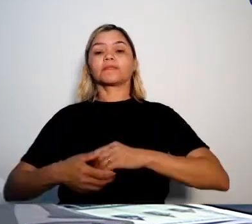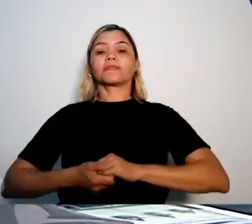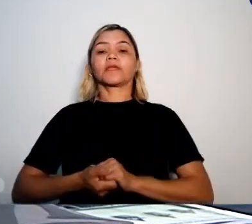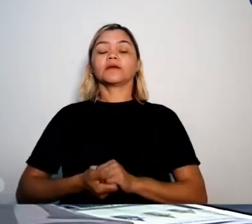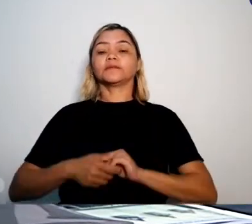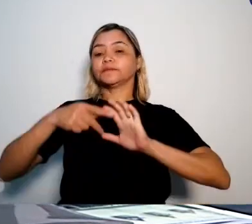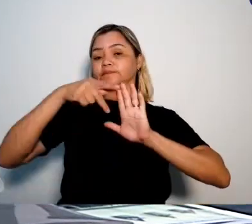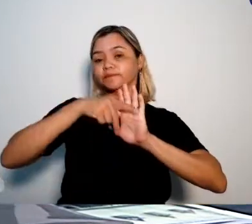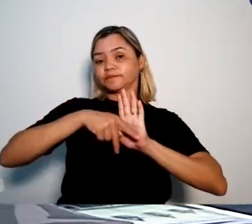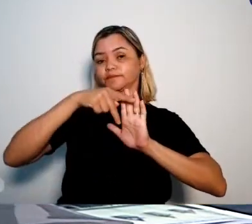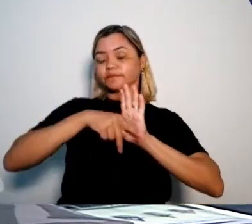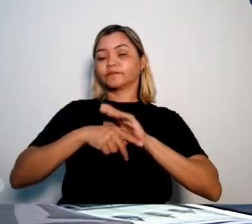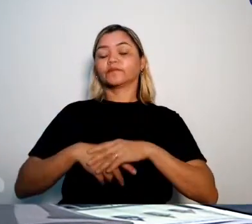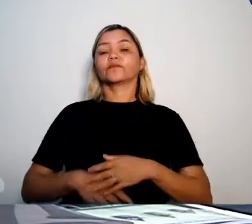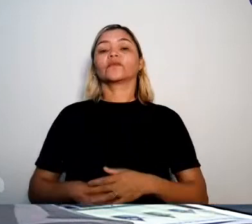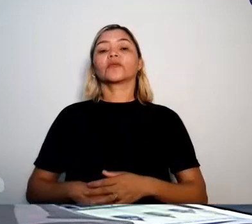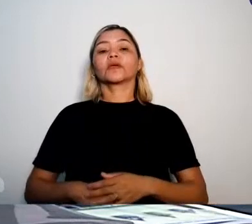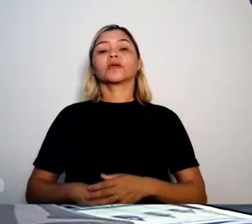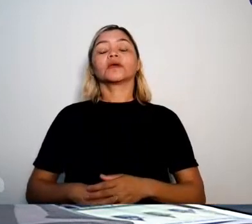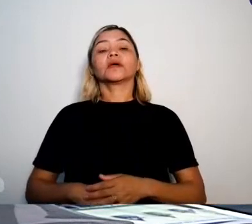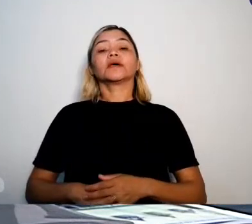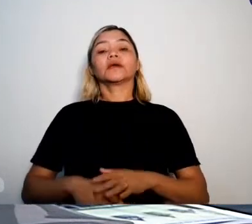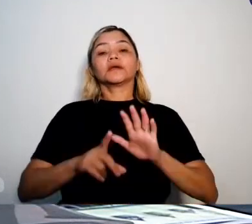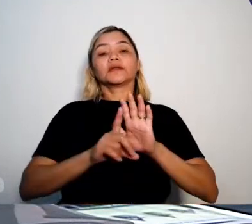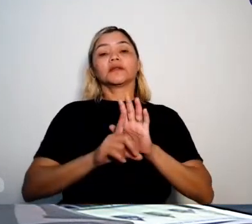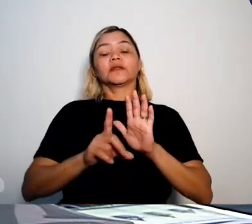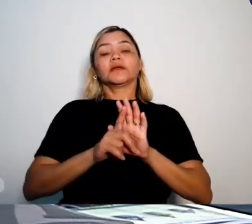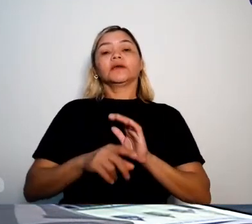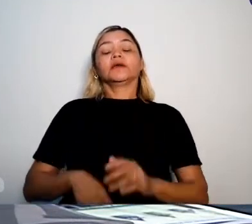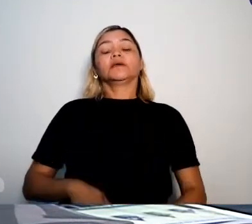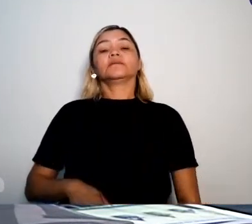Projeto de Decreto Legislativo número